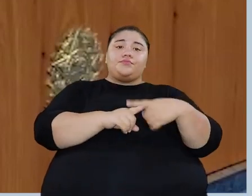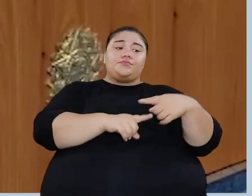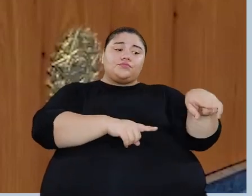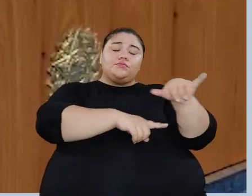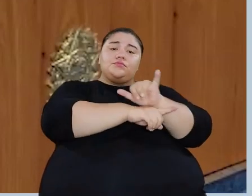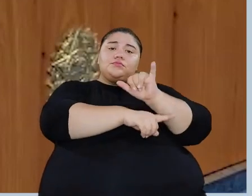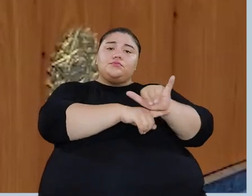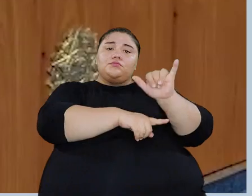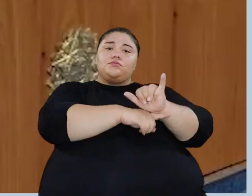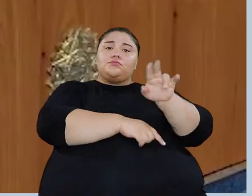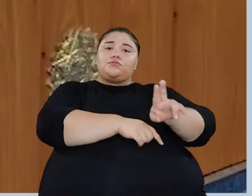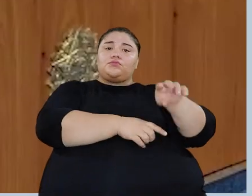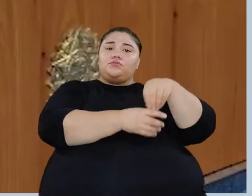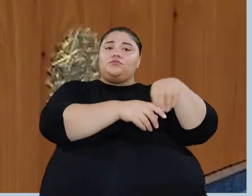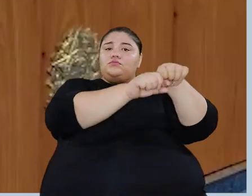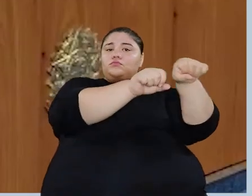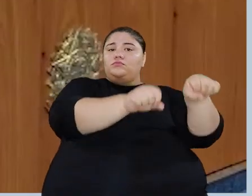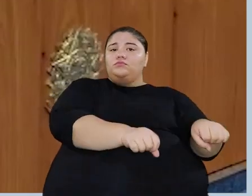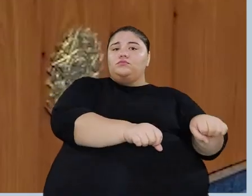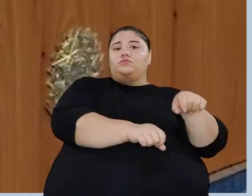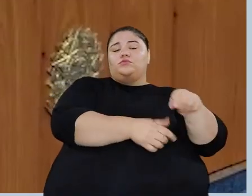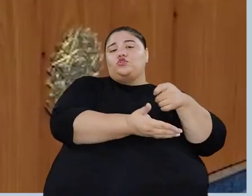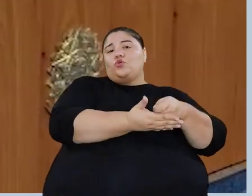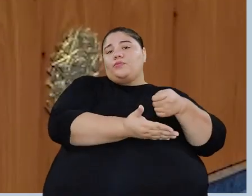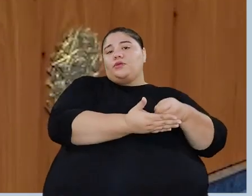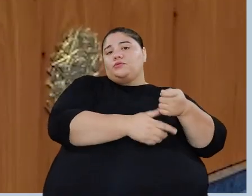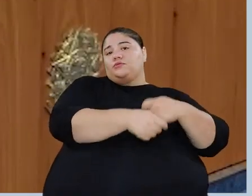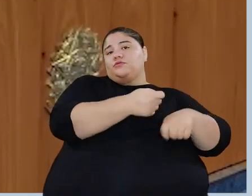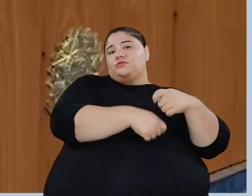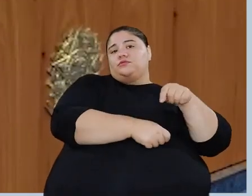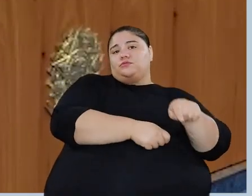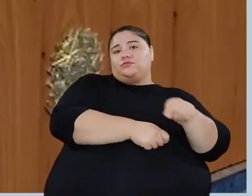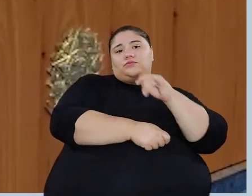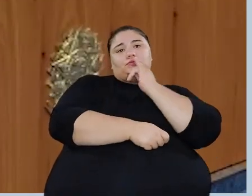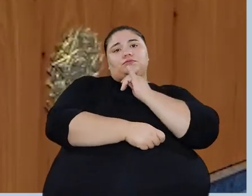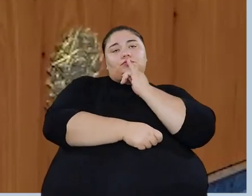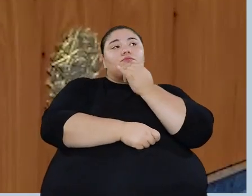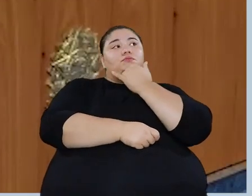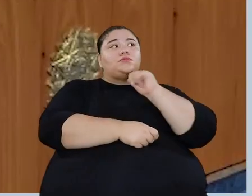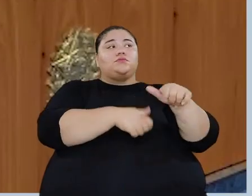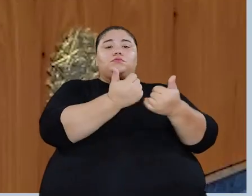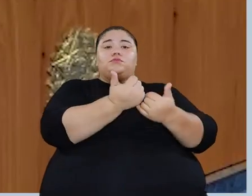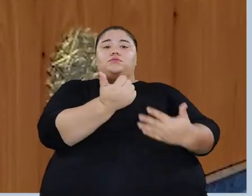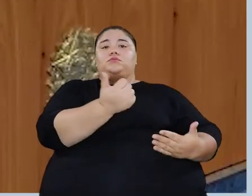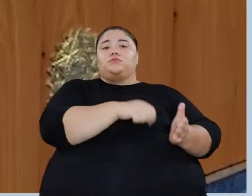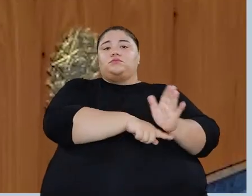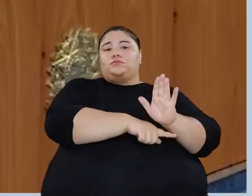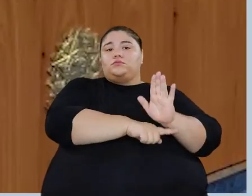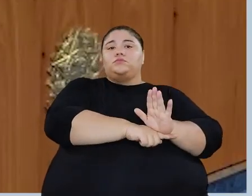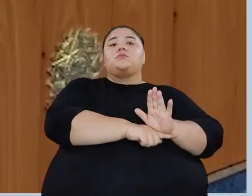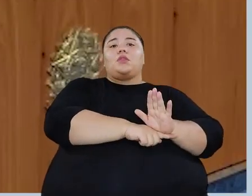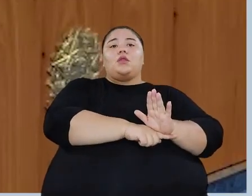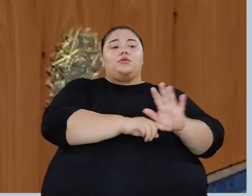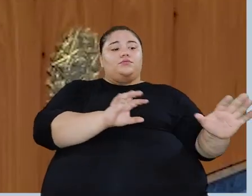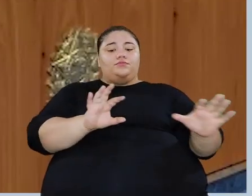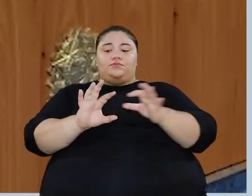será, vamos lá, como obrigação financeira, obrigação acessória, né, atribuída às